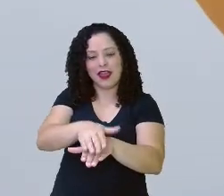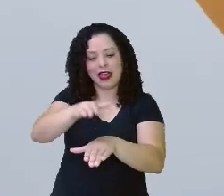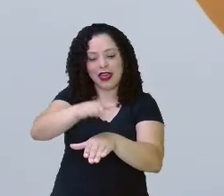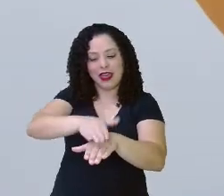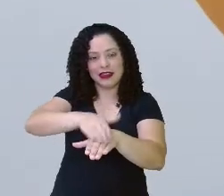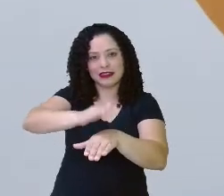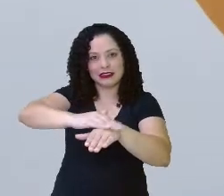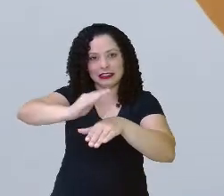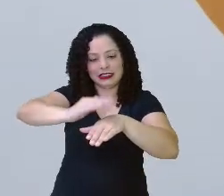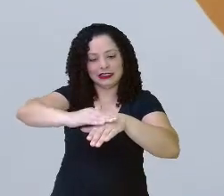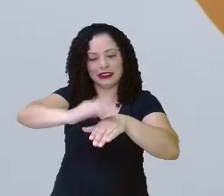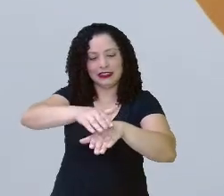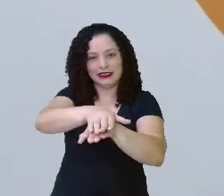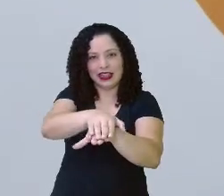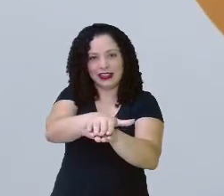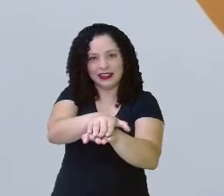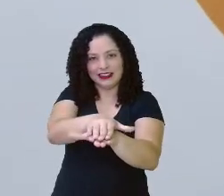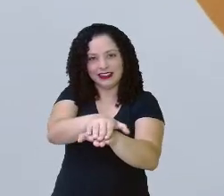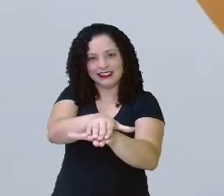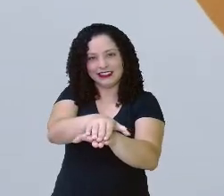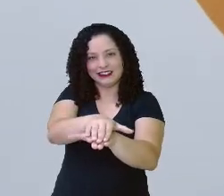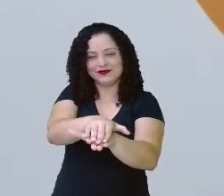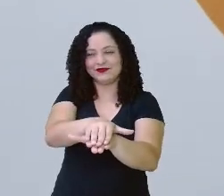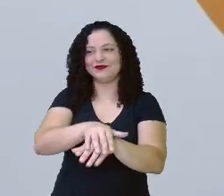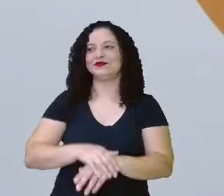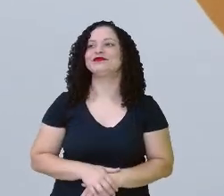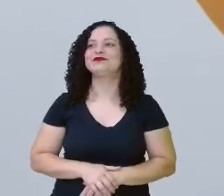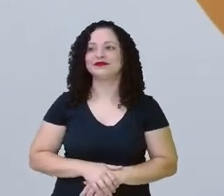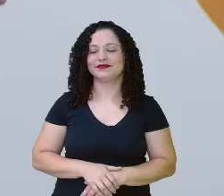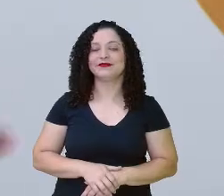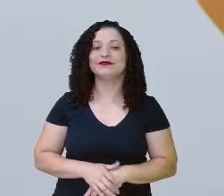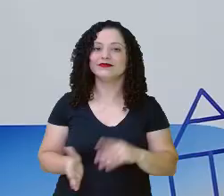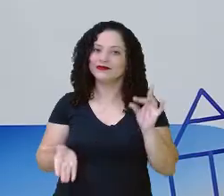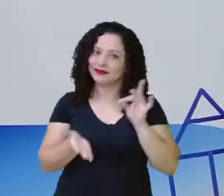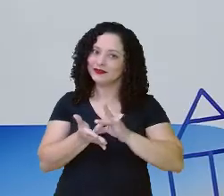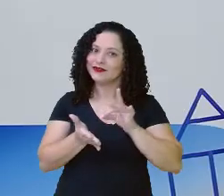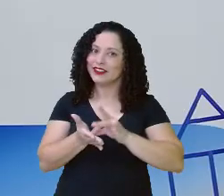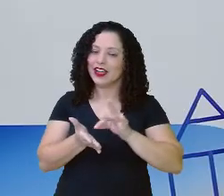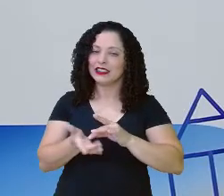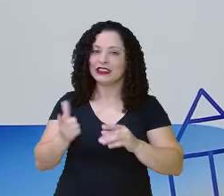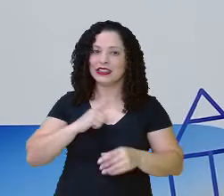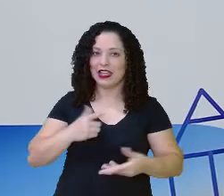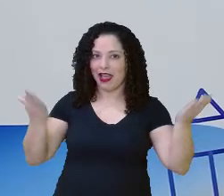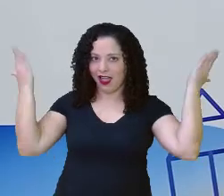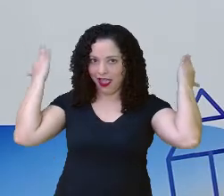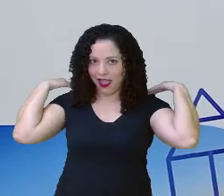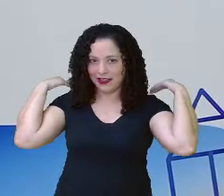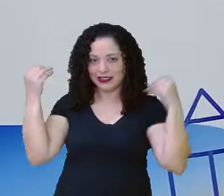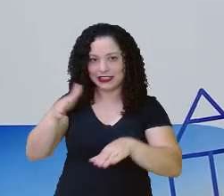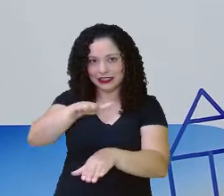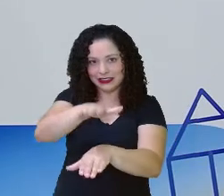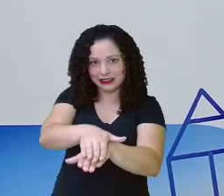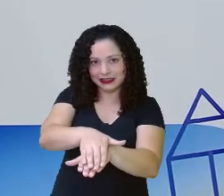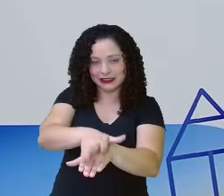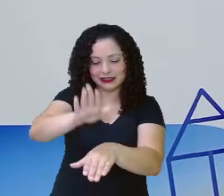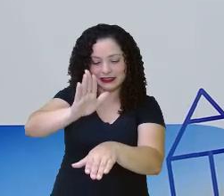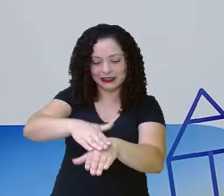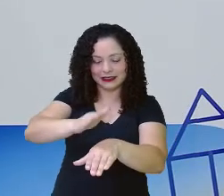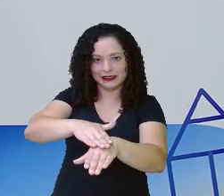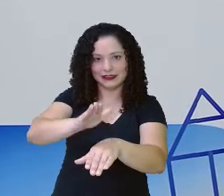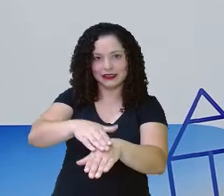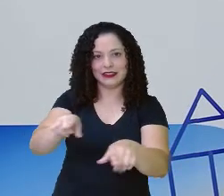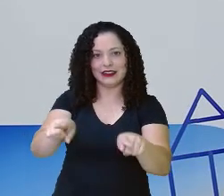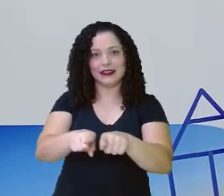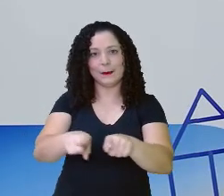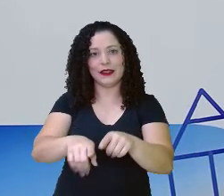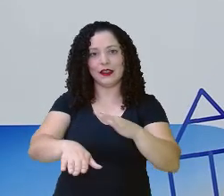né? Ah, vocês já estão vendo aí isso, ó, casco da tartaruga. Se eu tenho o casco, eu também tenho o corpo da tartaruga. E